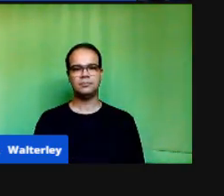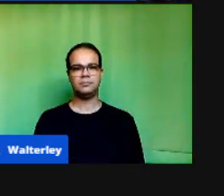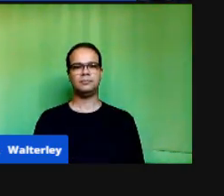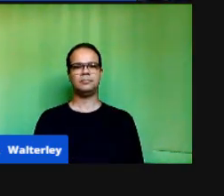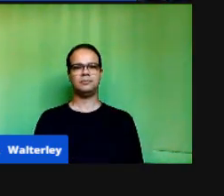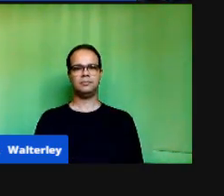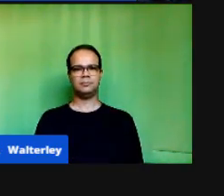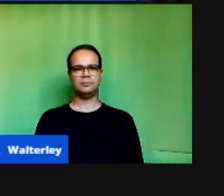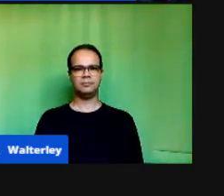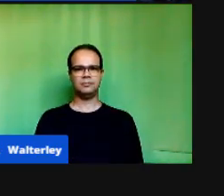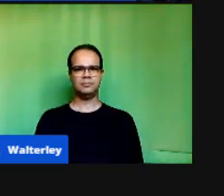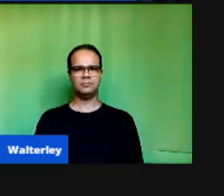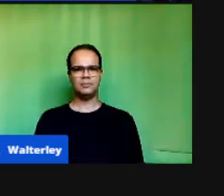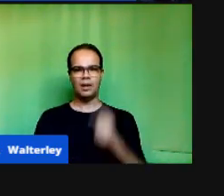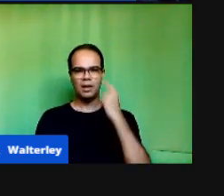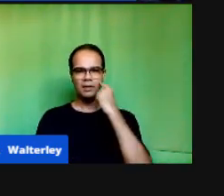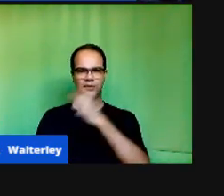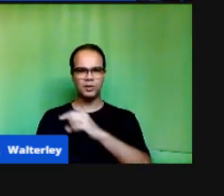Desculpa, mais um.